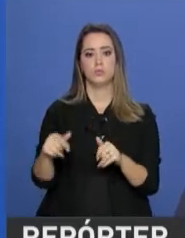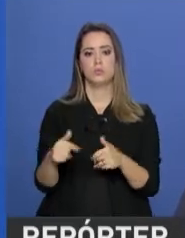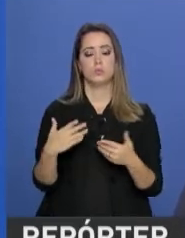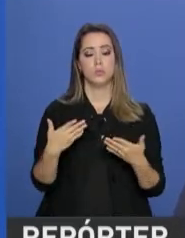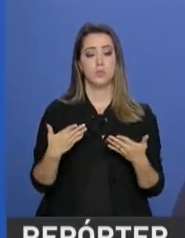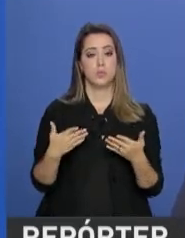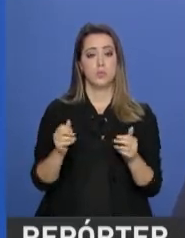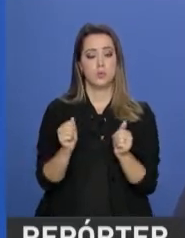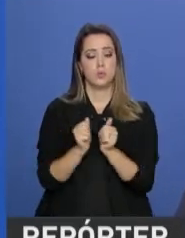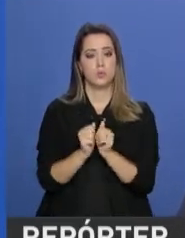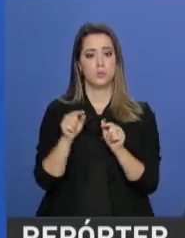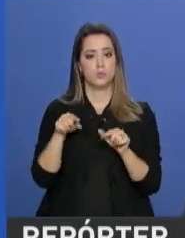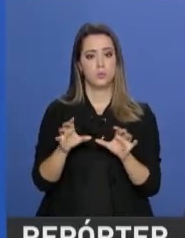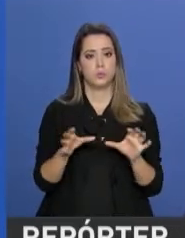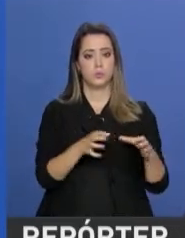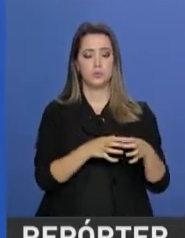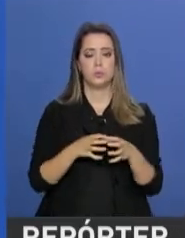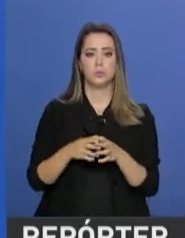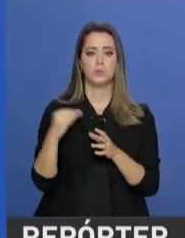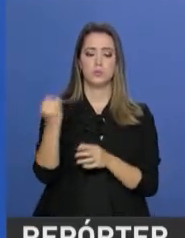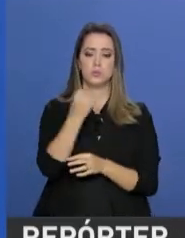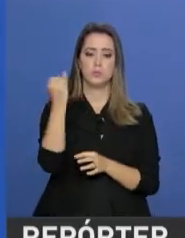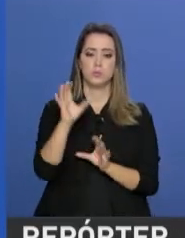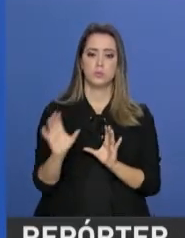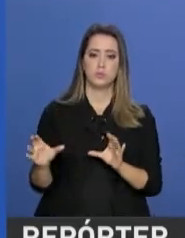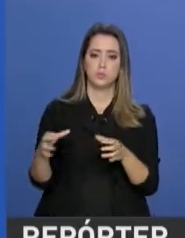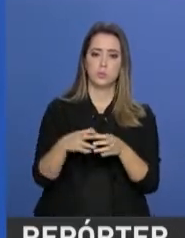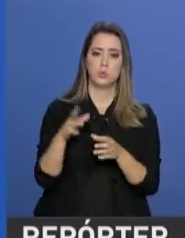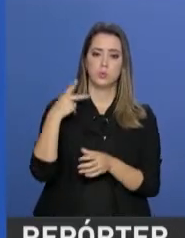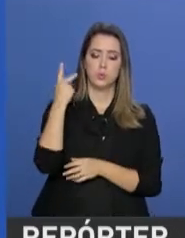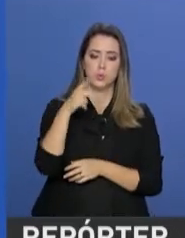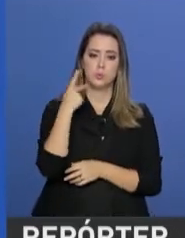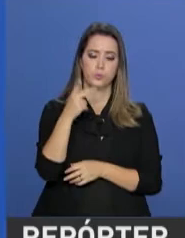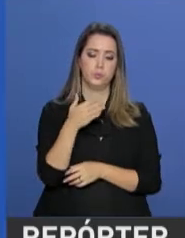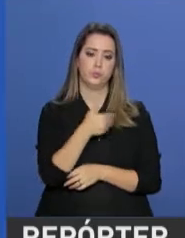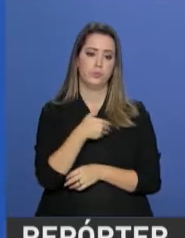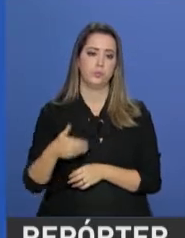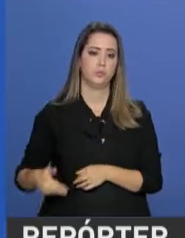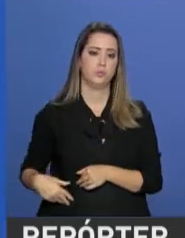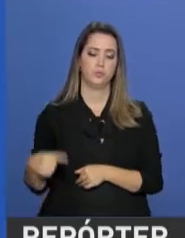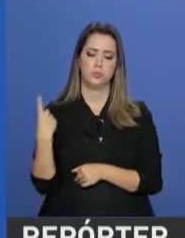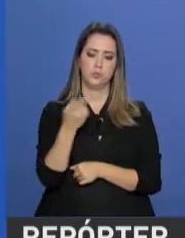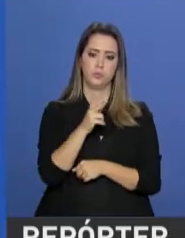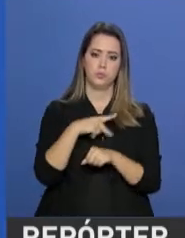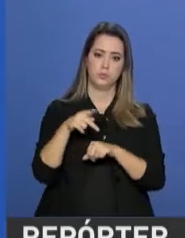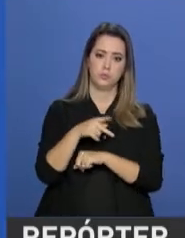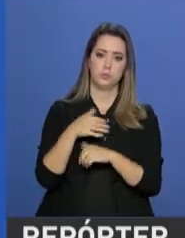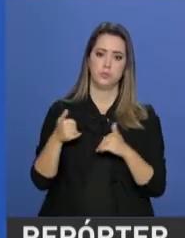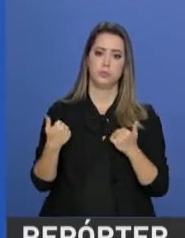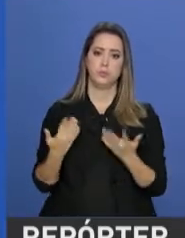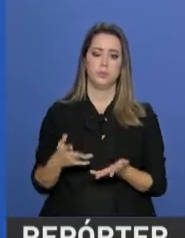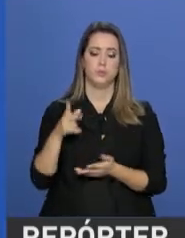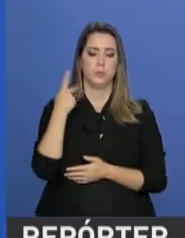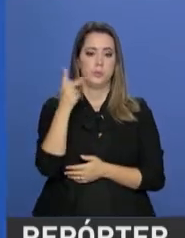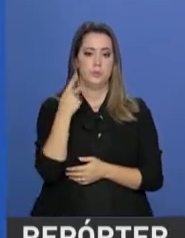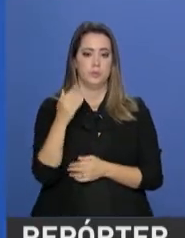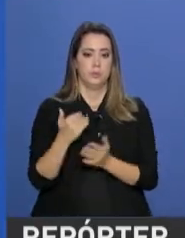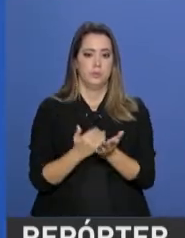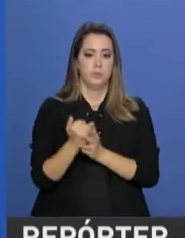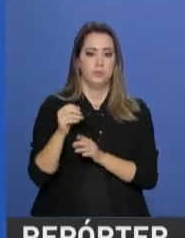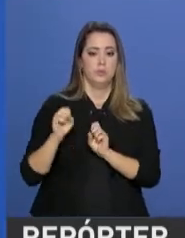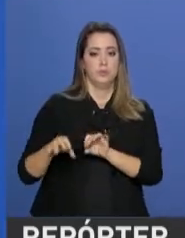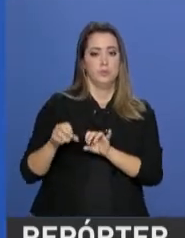estão aqui para um importante conjunto de políticas públicas em nosso país políticas que vão da educação